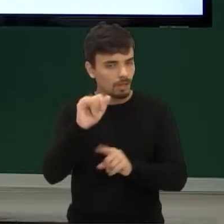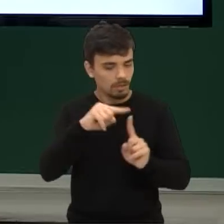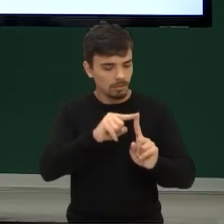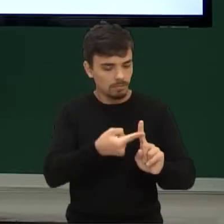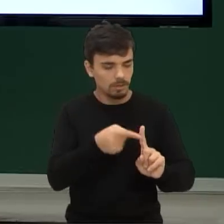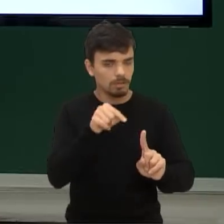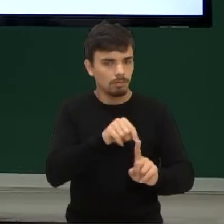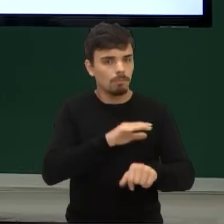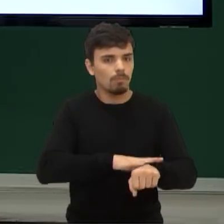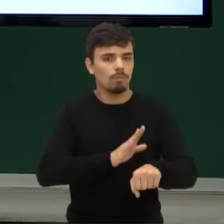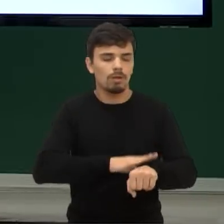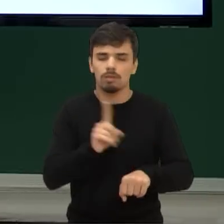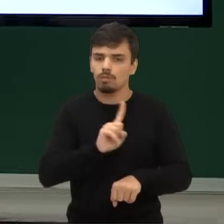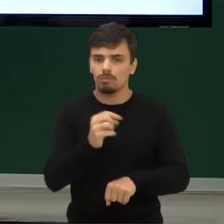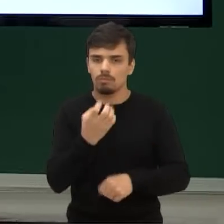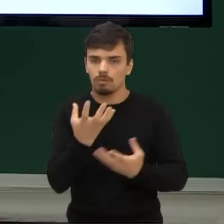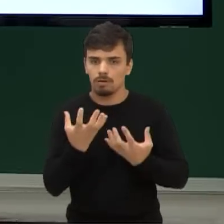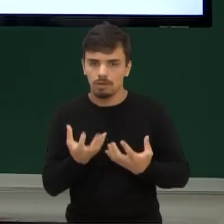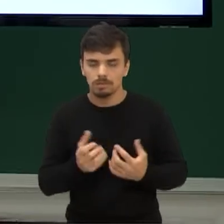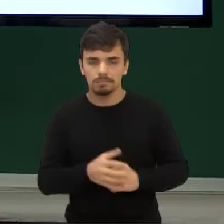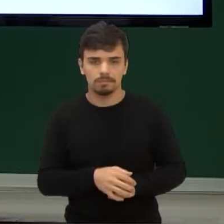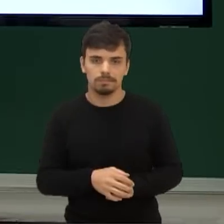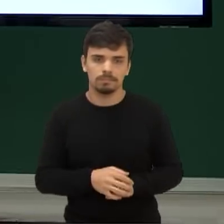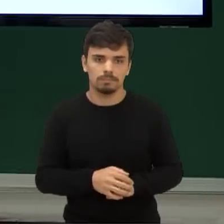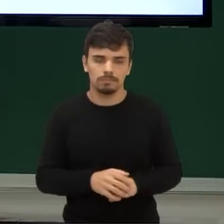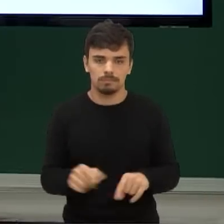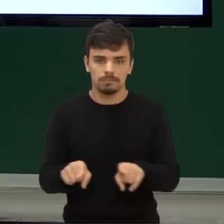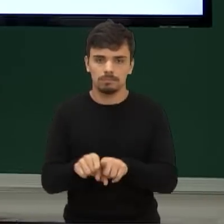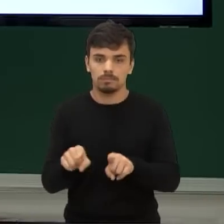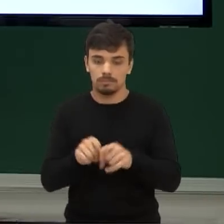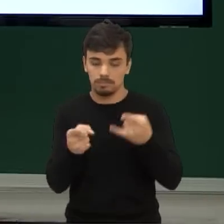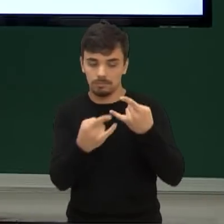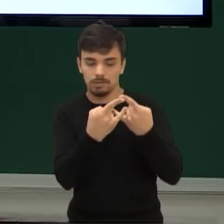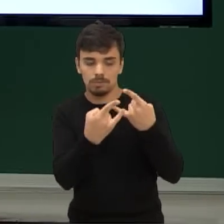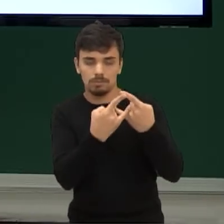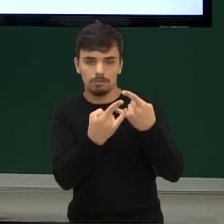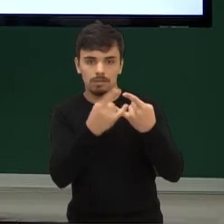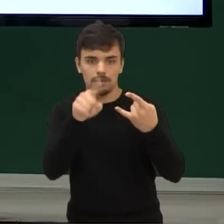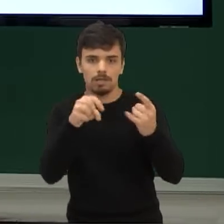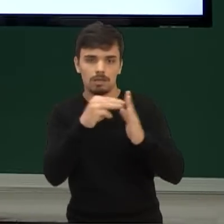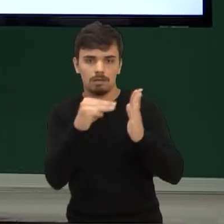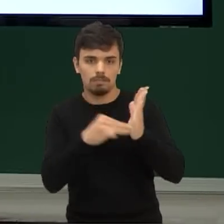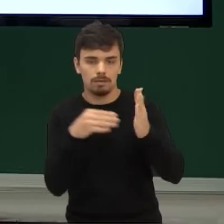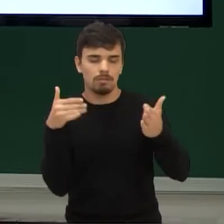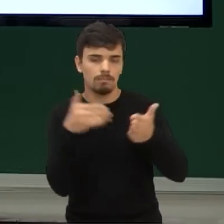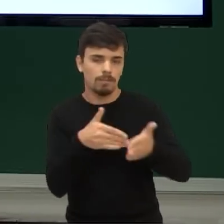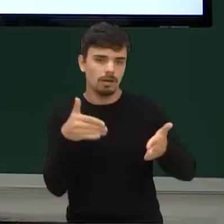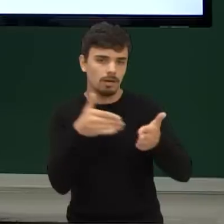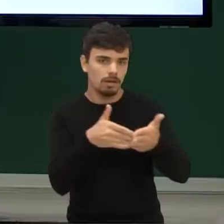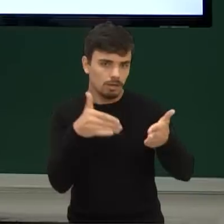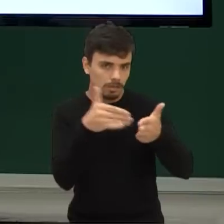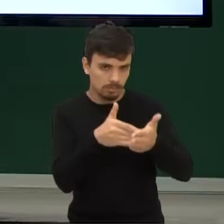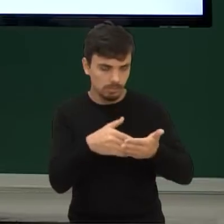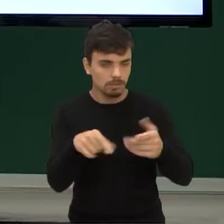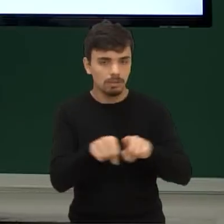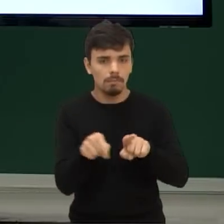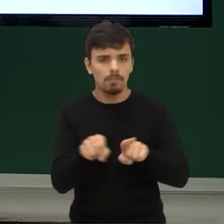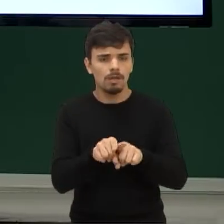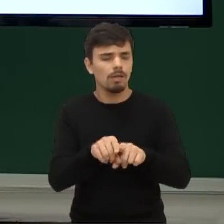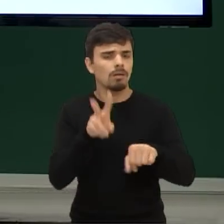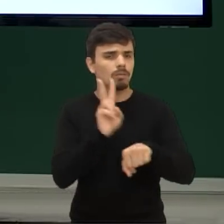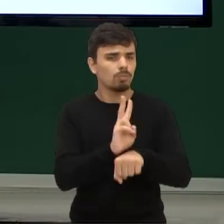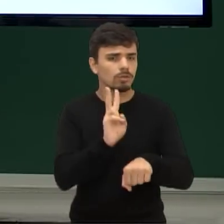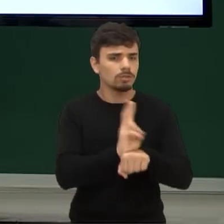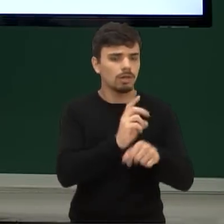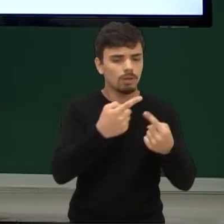naquele momento, né, não é desejada. A camisinha é um método de barreira que, além de proteger